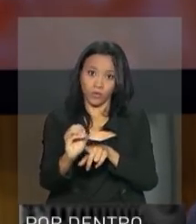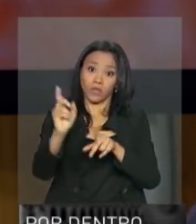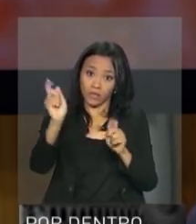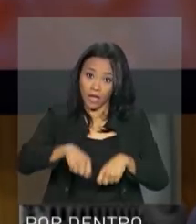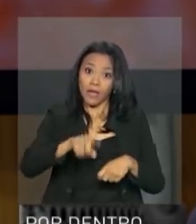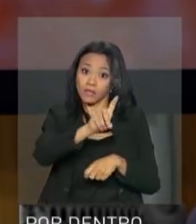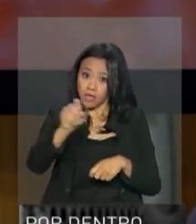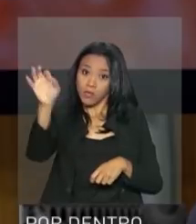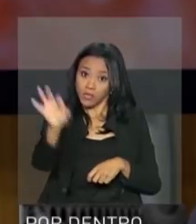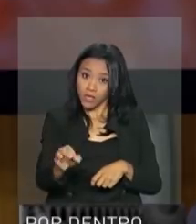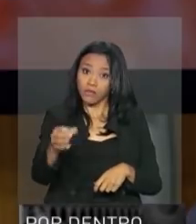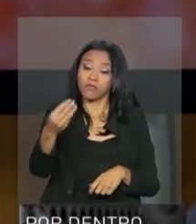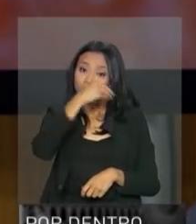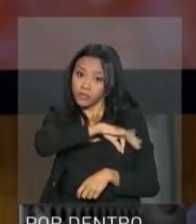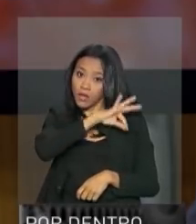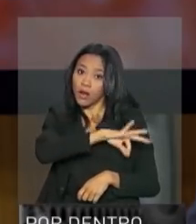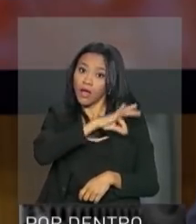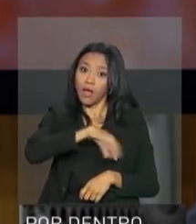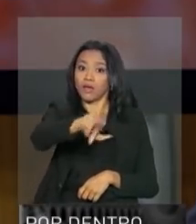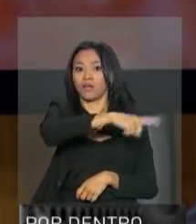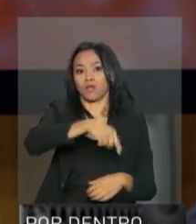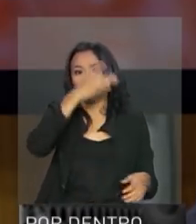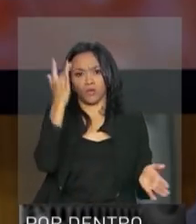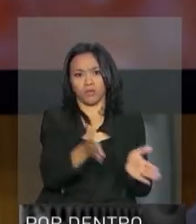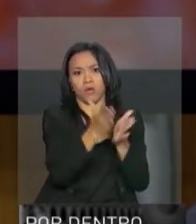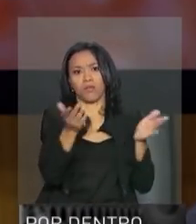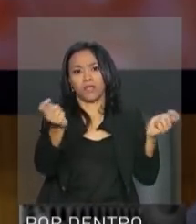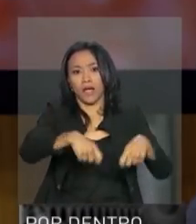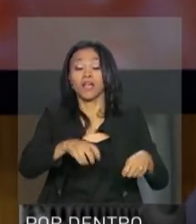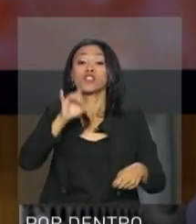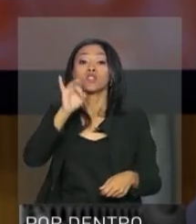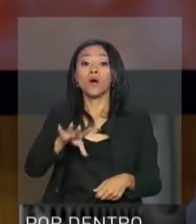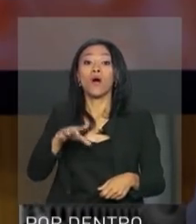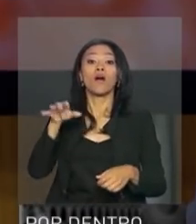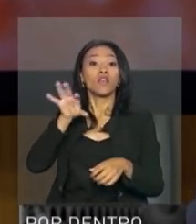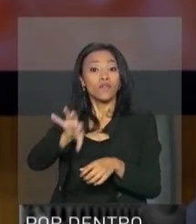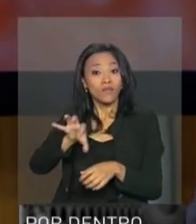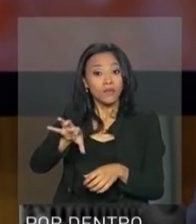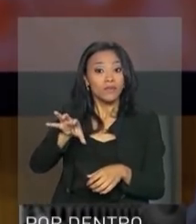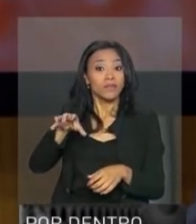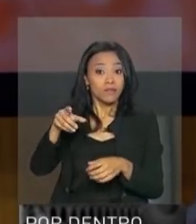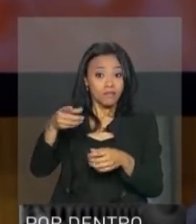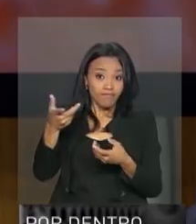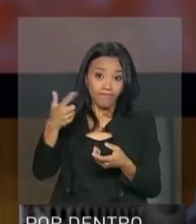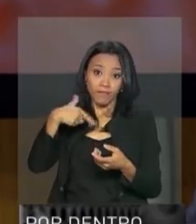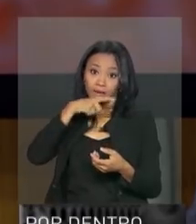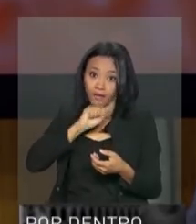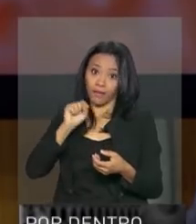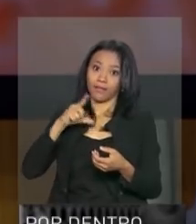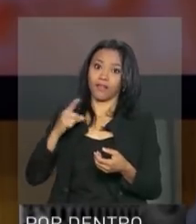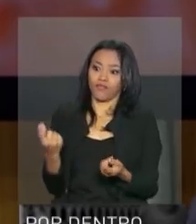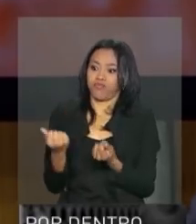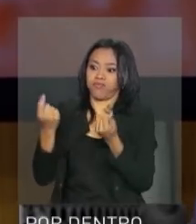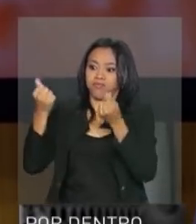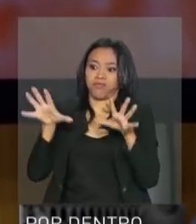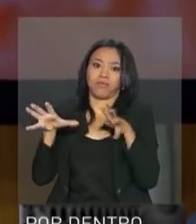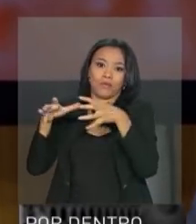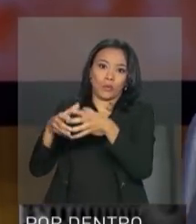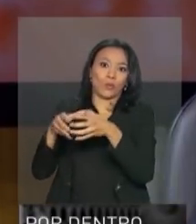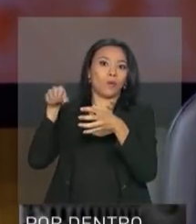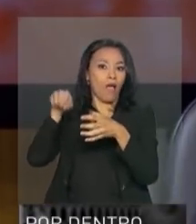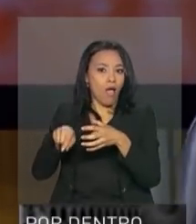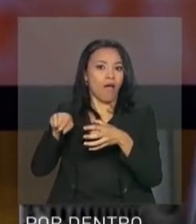ganham. Então, portanto, a reforma ela atinge só os mais privilegiados. E qual que é o ponto interessante que eu queria esclarecer e te responder de maneira muito